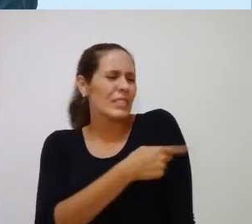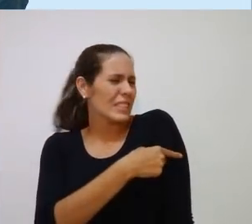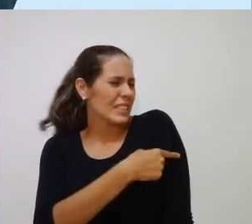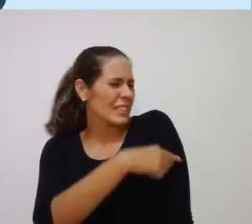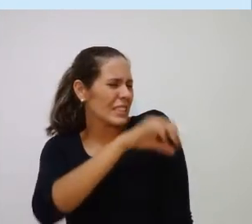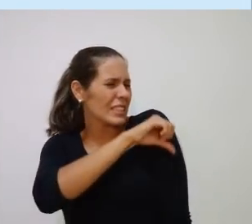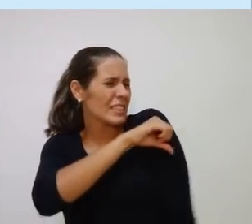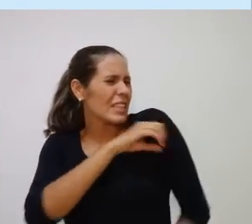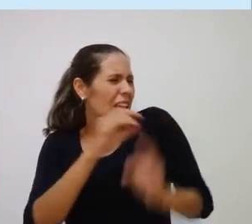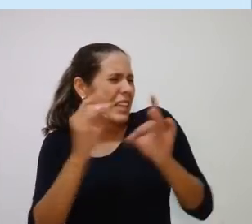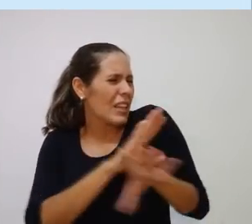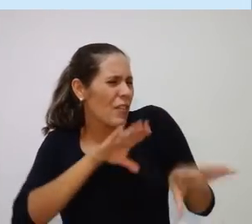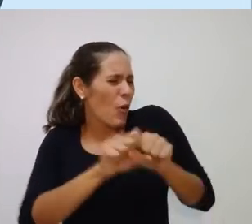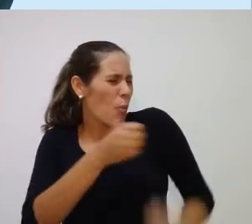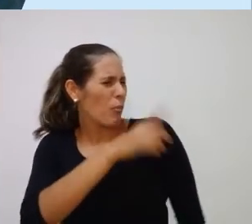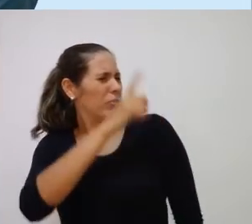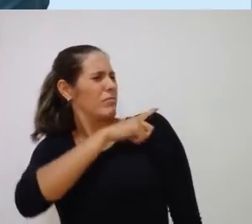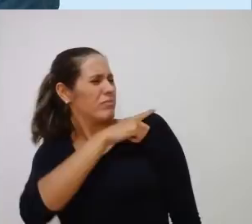fundamental, será que ela vai